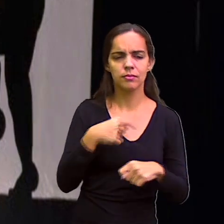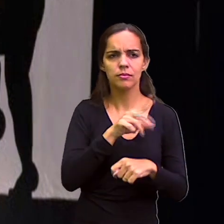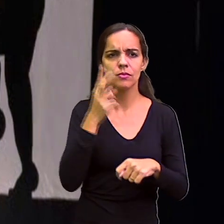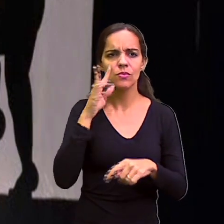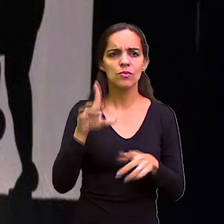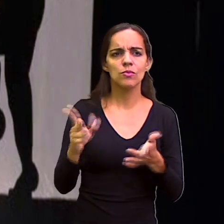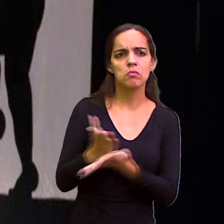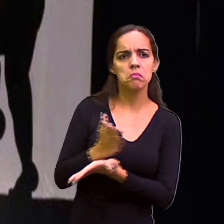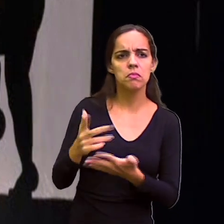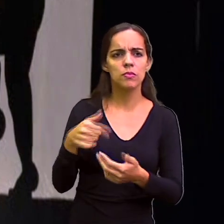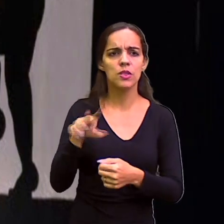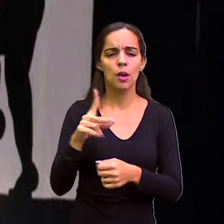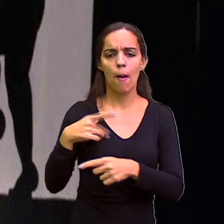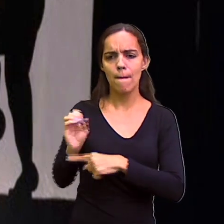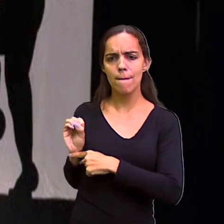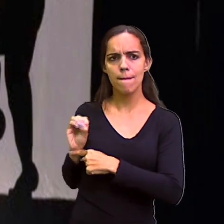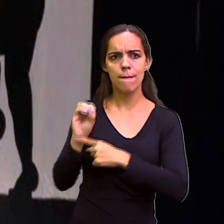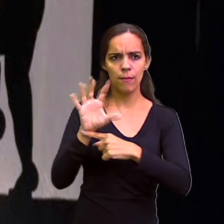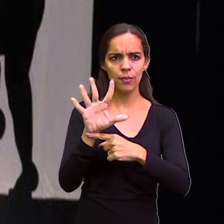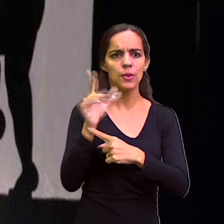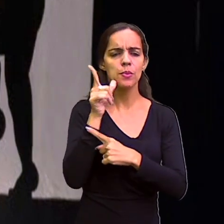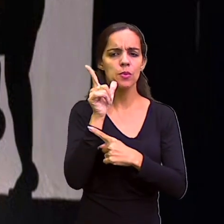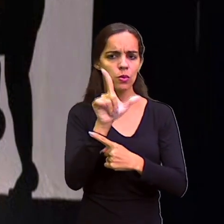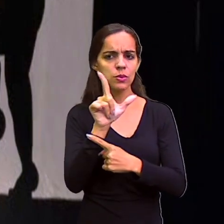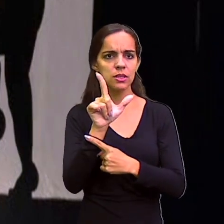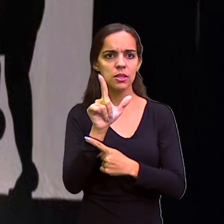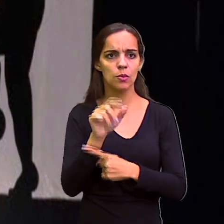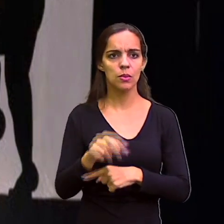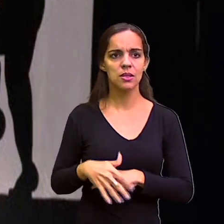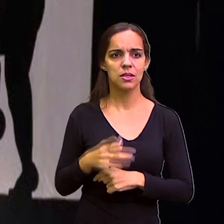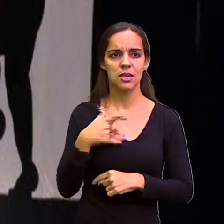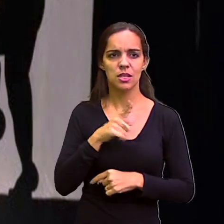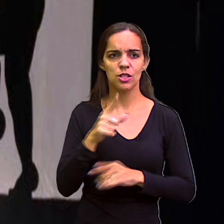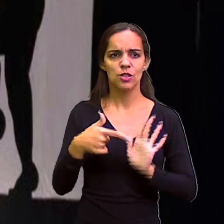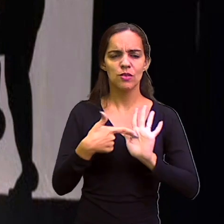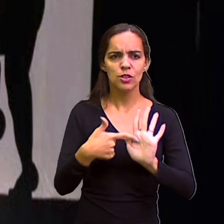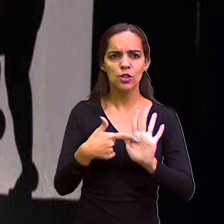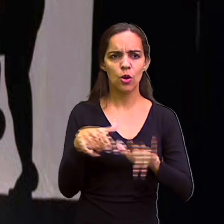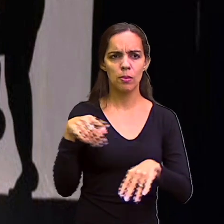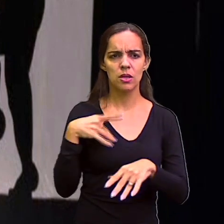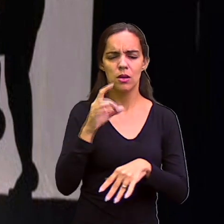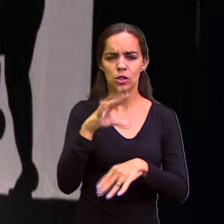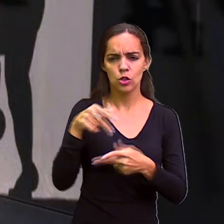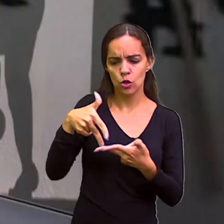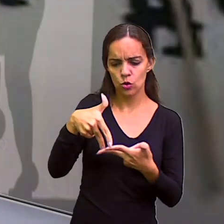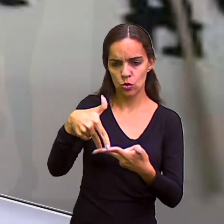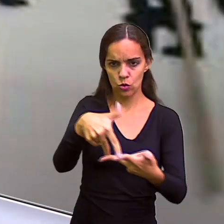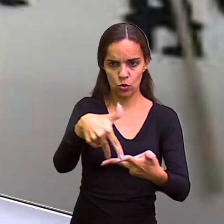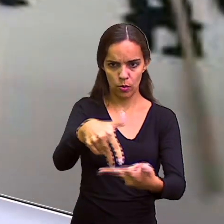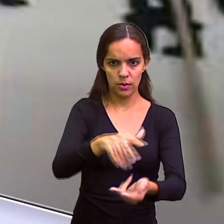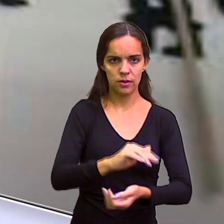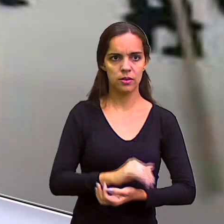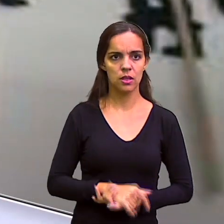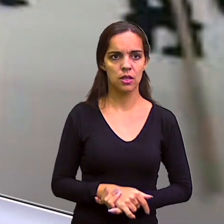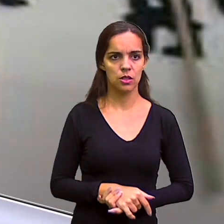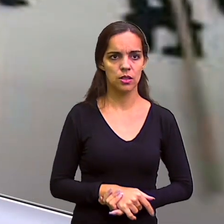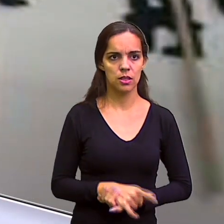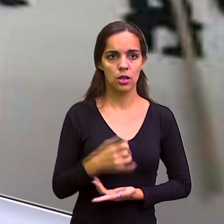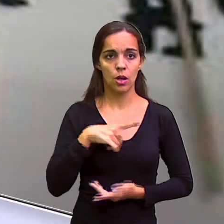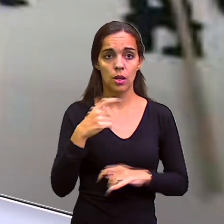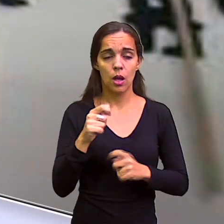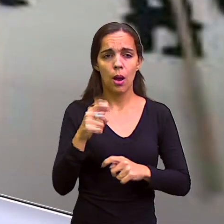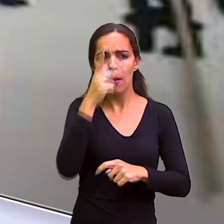tela, a fim de criar um recorte na luz, gerando a respectiva sombra. O manipulador